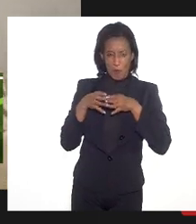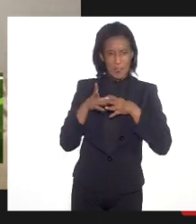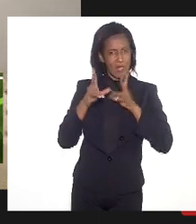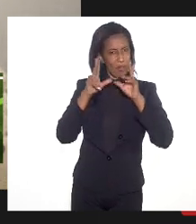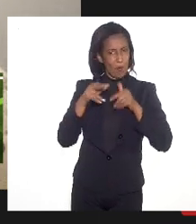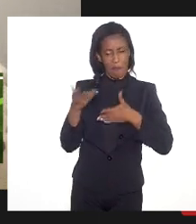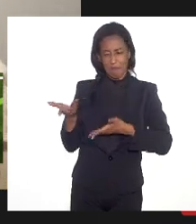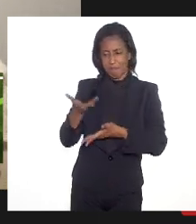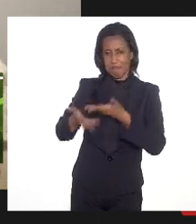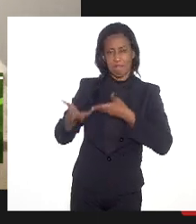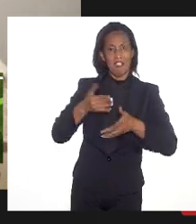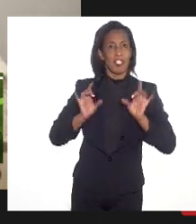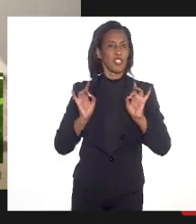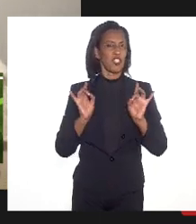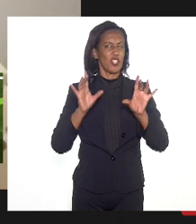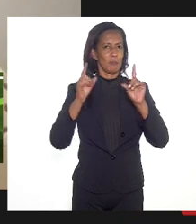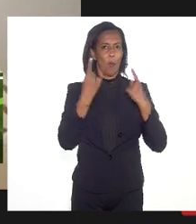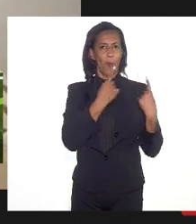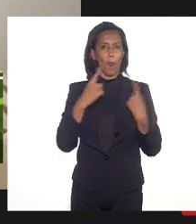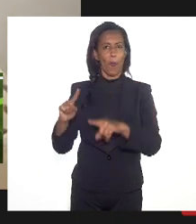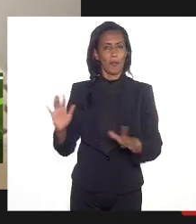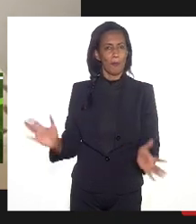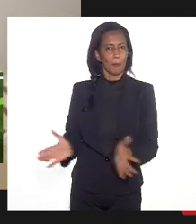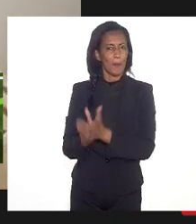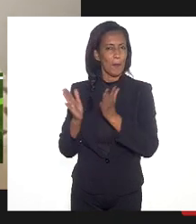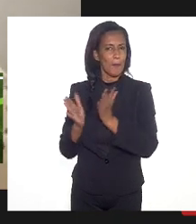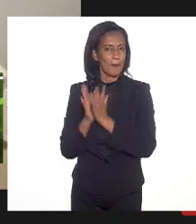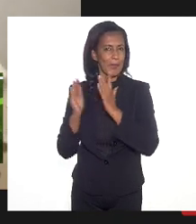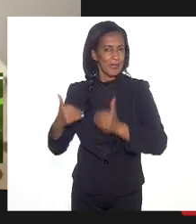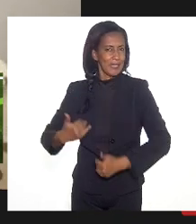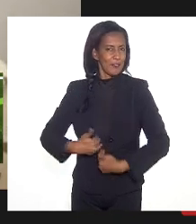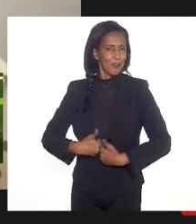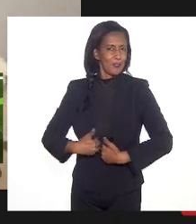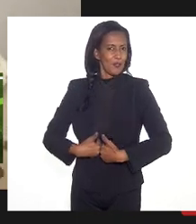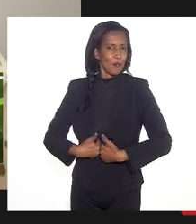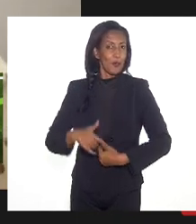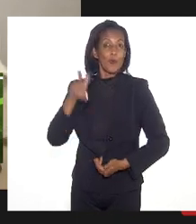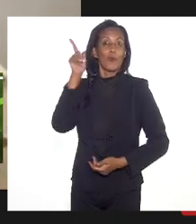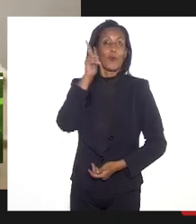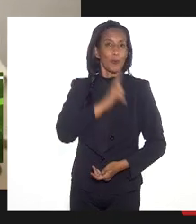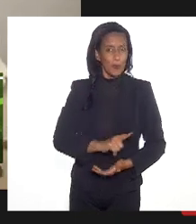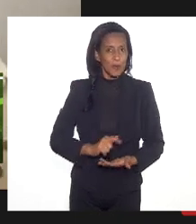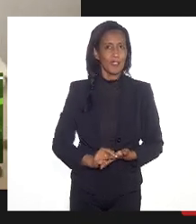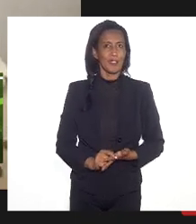nossa, uma comissão especial de enfrentamento à miséria e combate à pobreza, conseguir